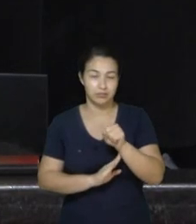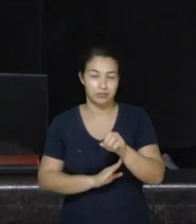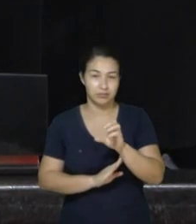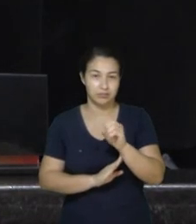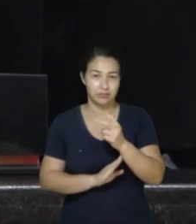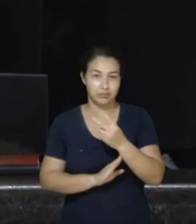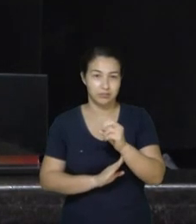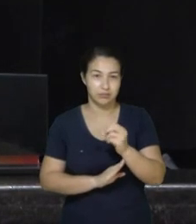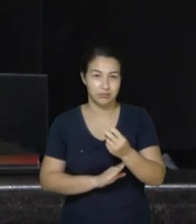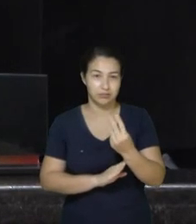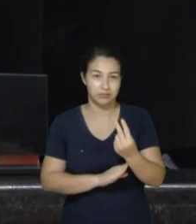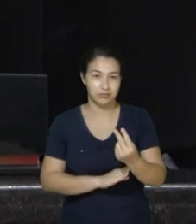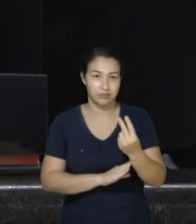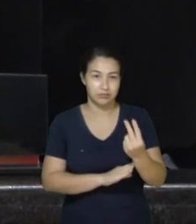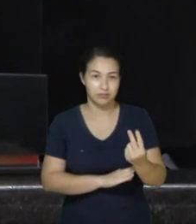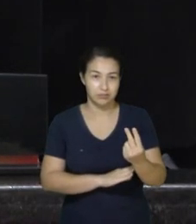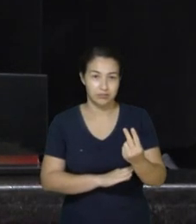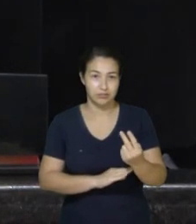011.0/2022,